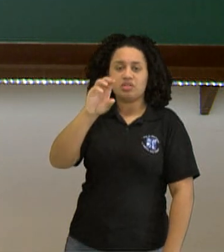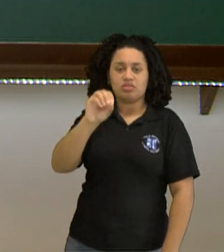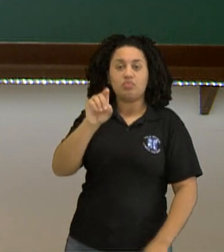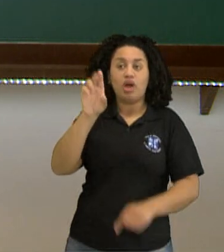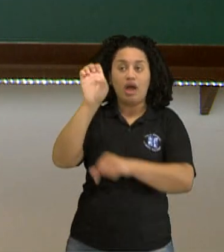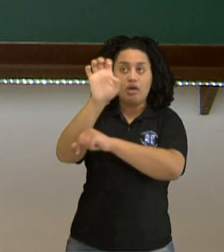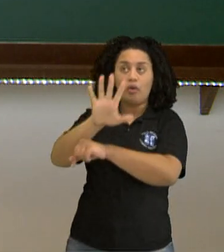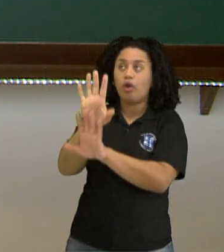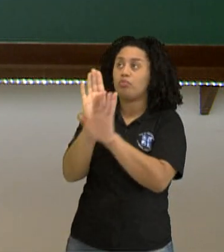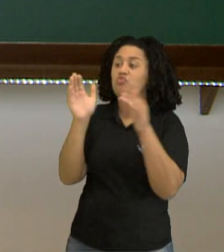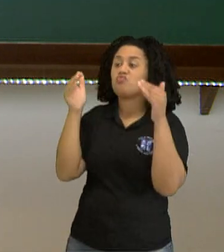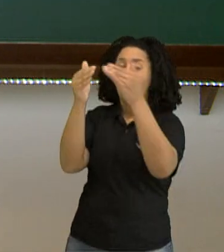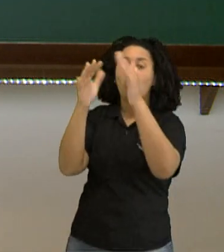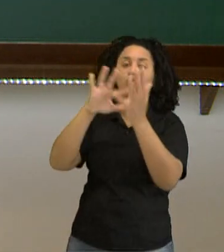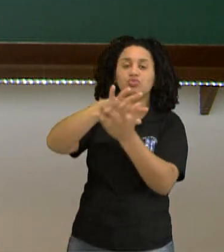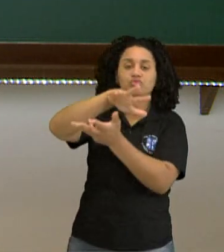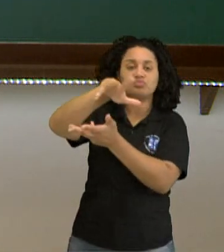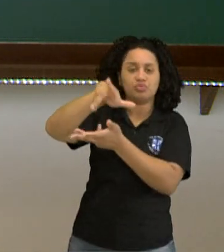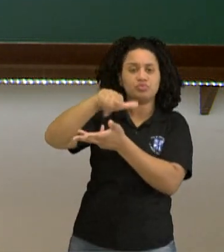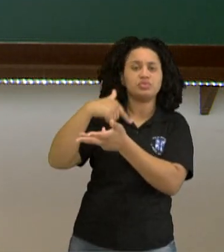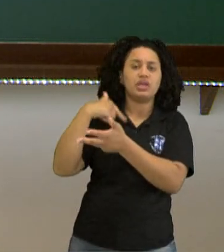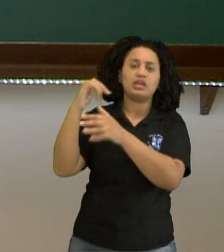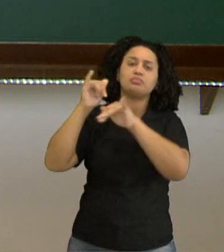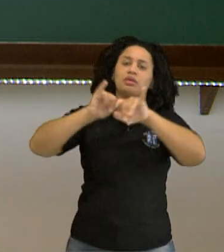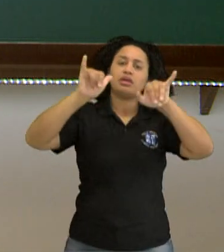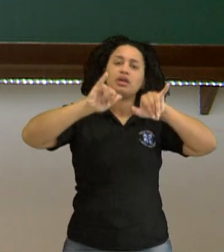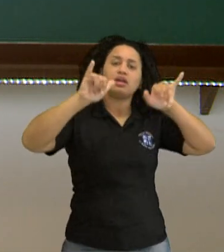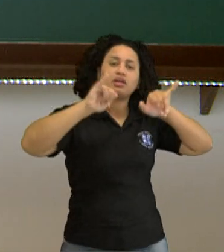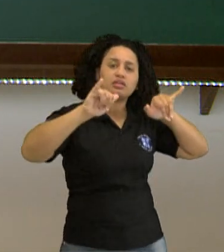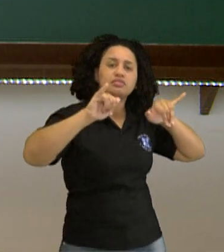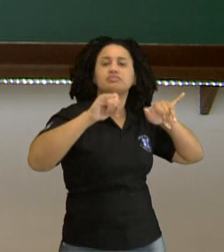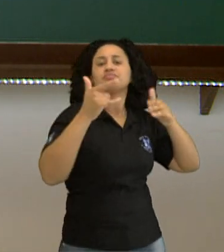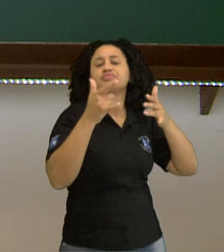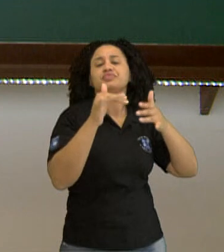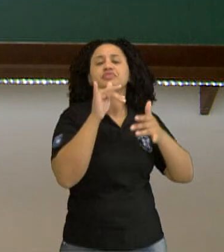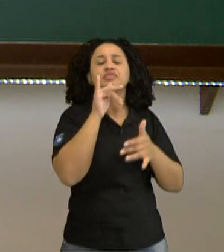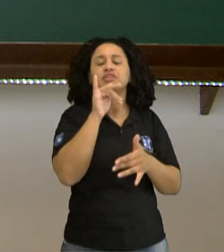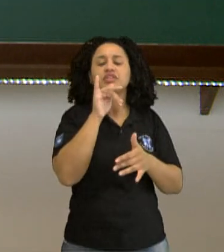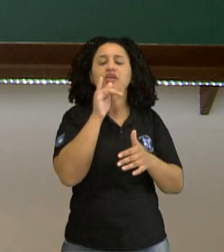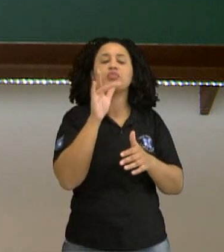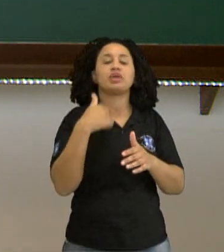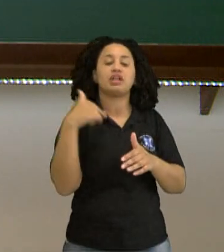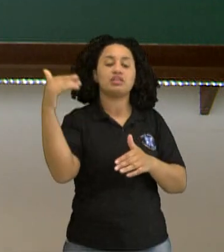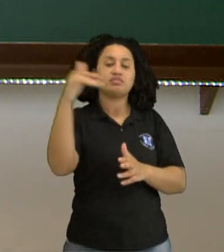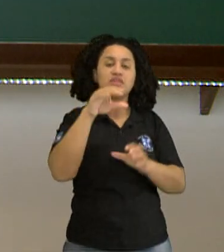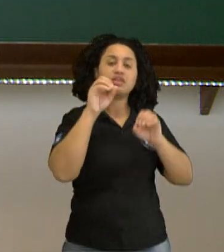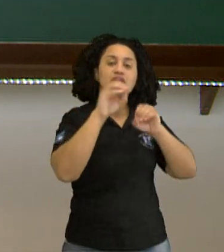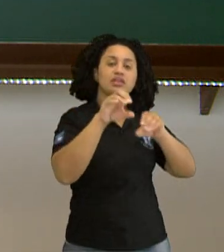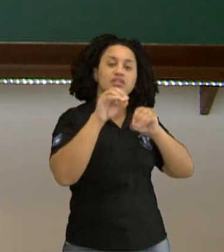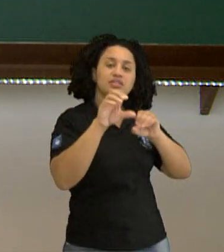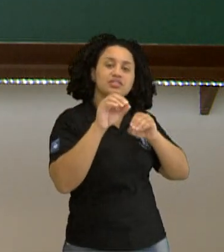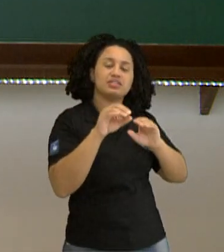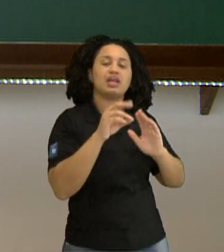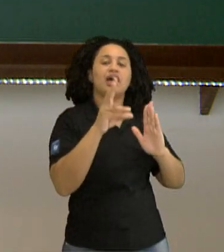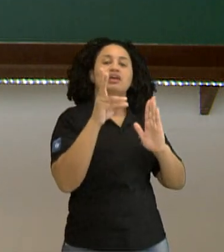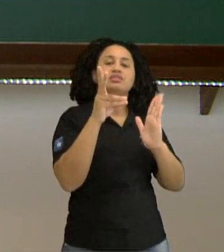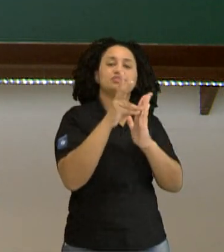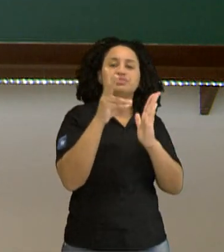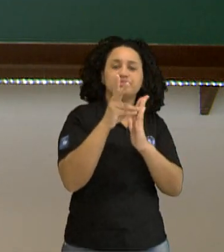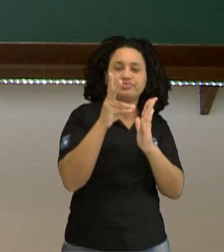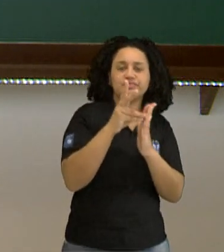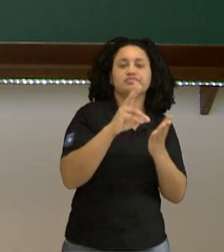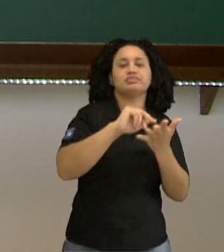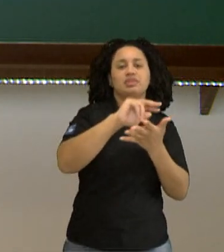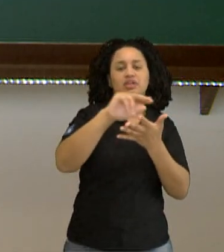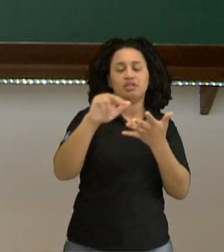suas proposições, como, por exemplo, a catequização dos índios, processo missionário, a questão